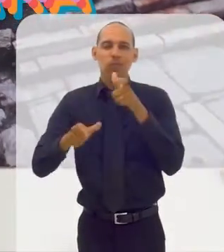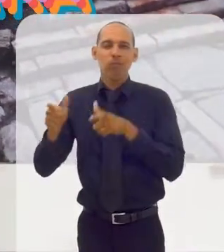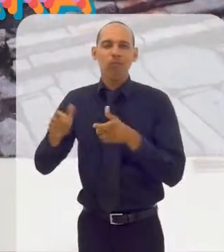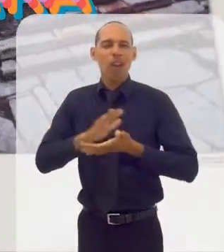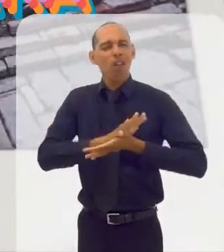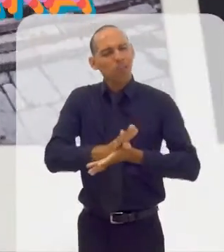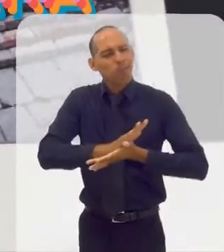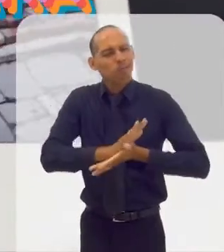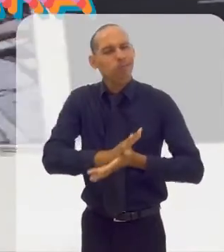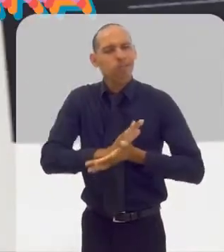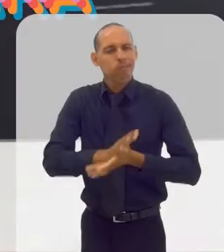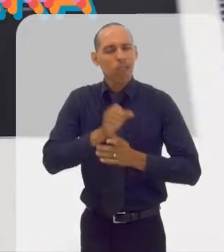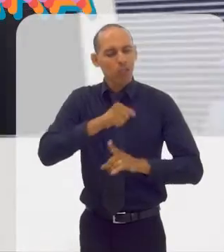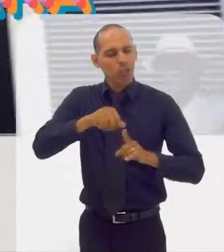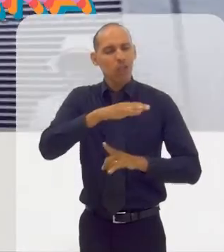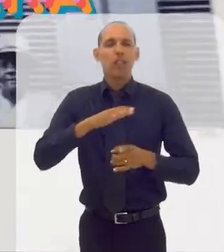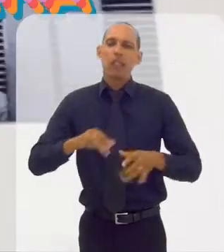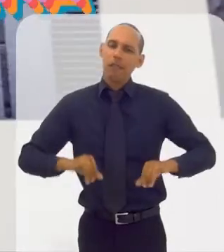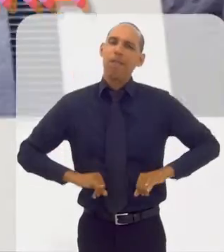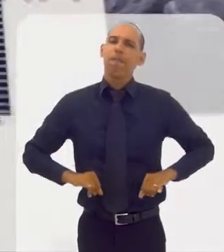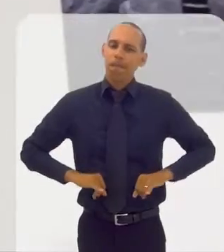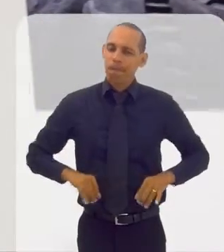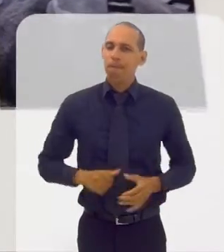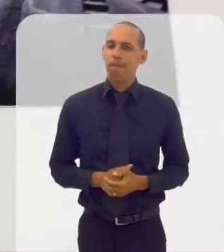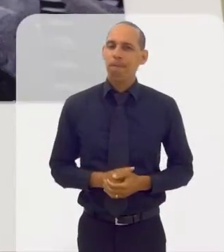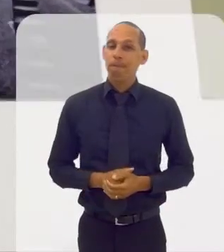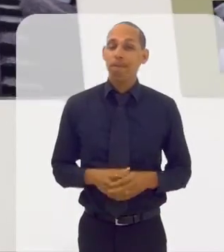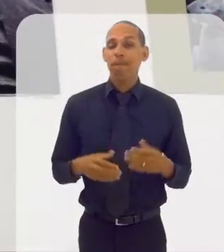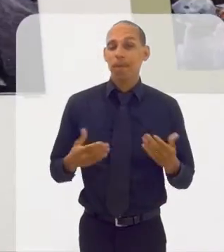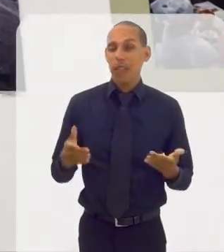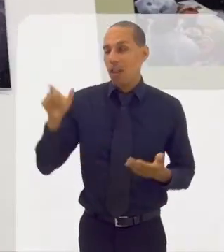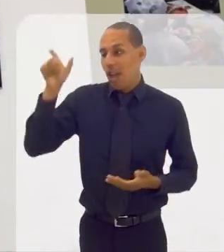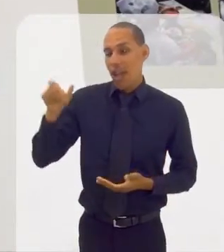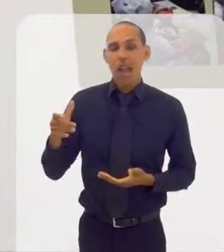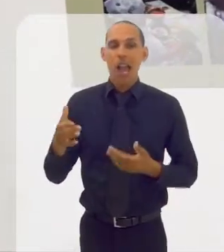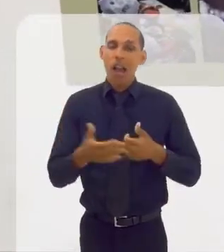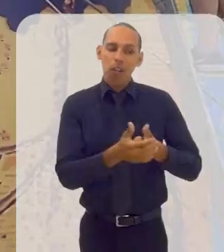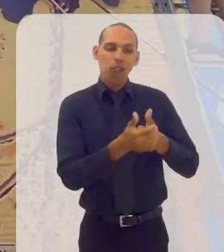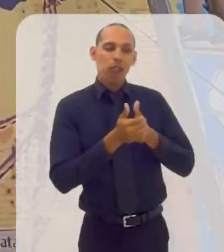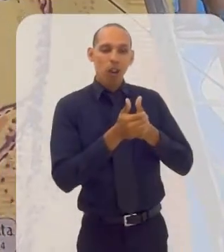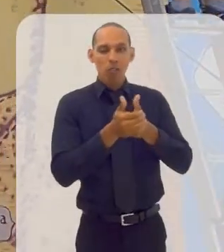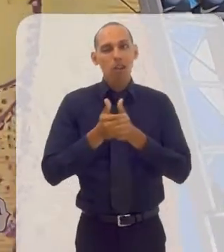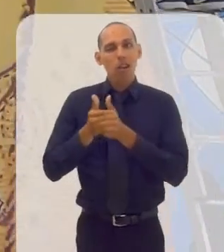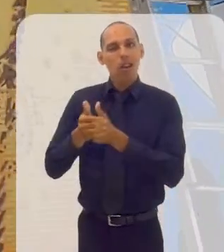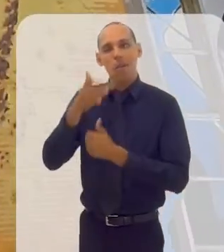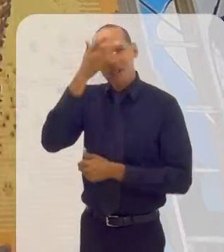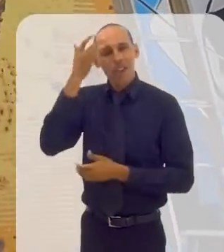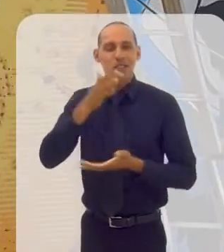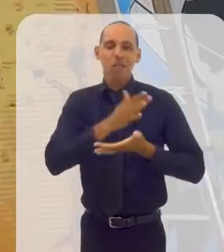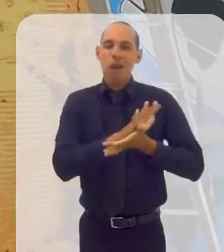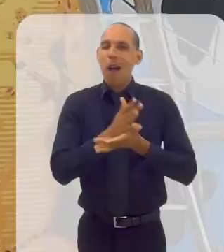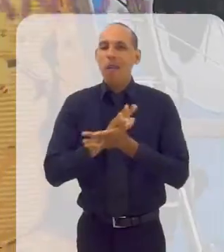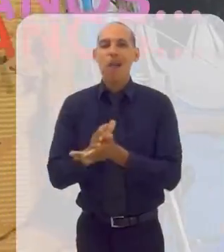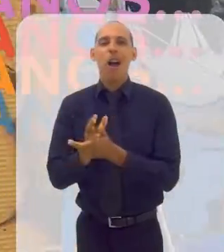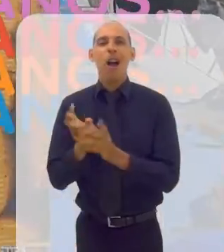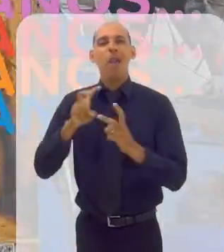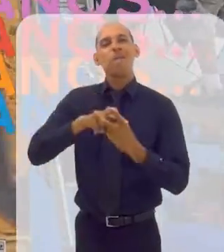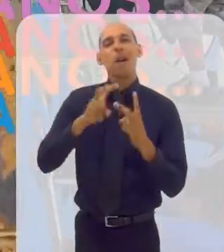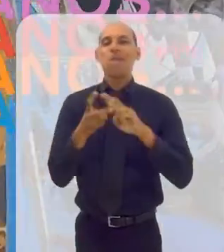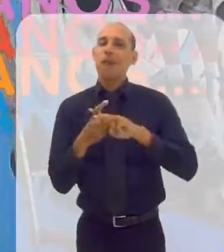para as pessoas que eram marginalizadas pela sociedade. Então, ela acolhia pessoas